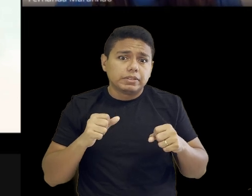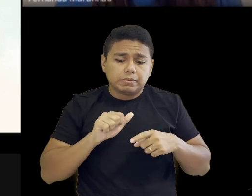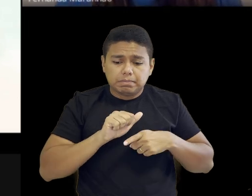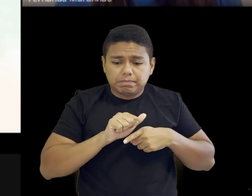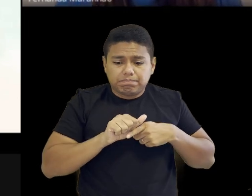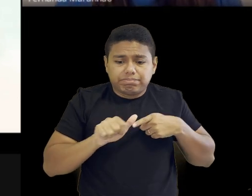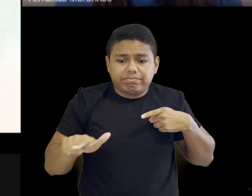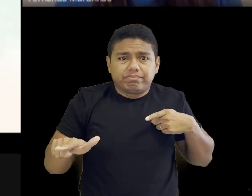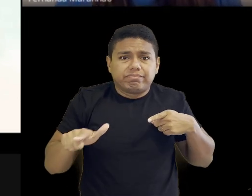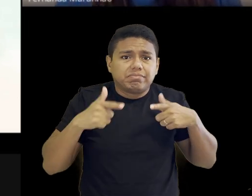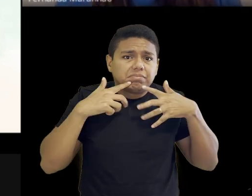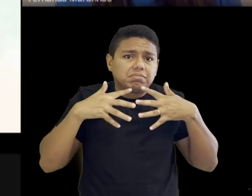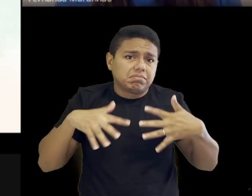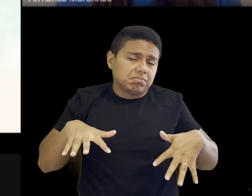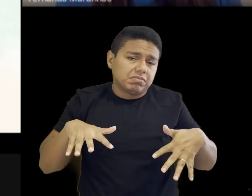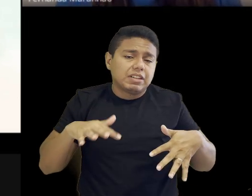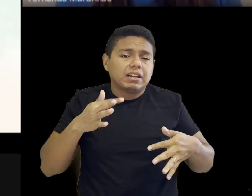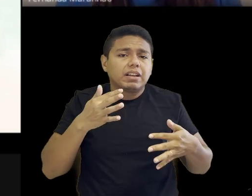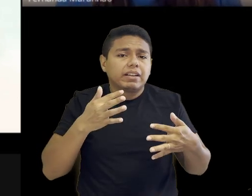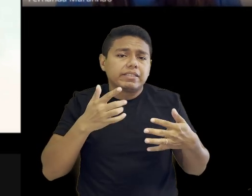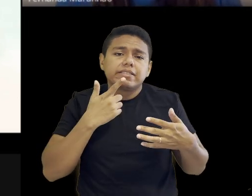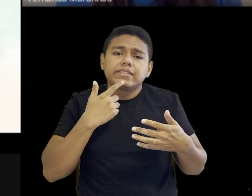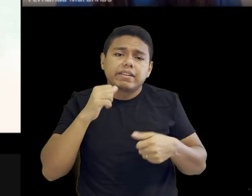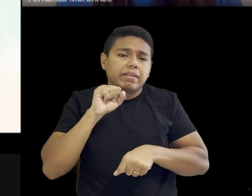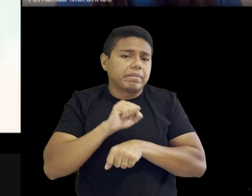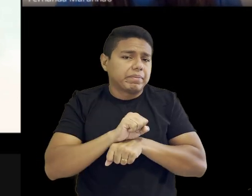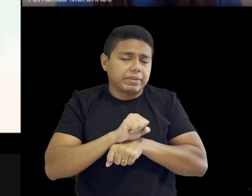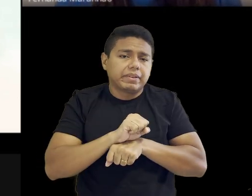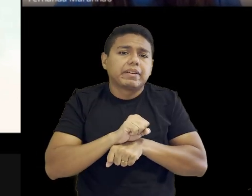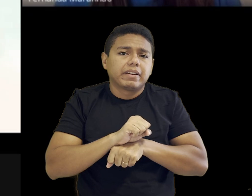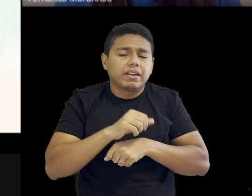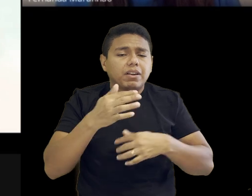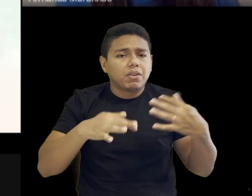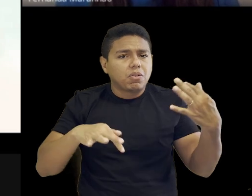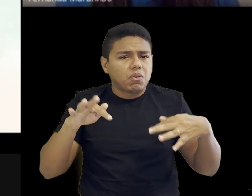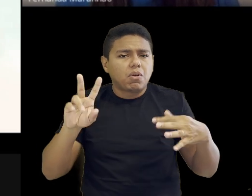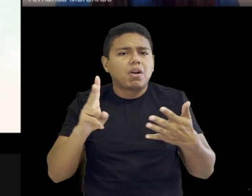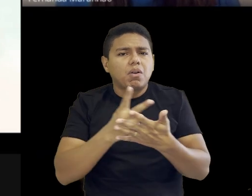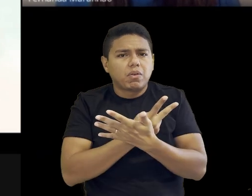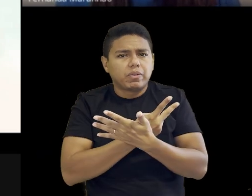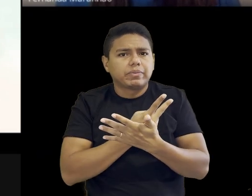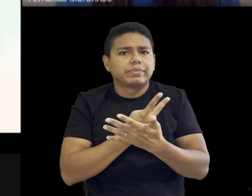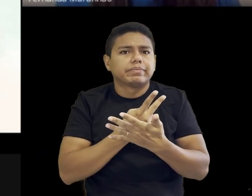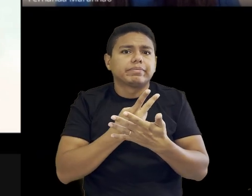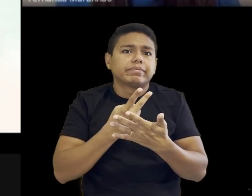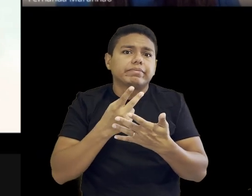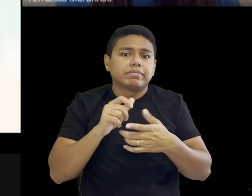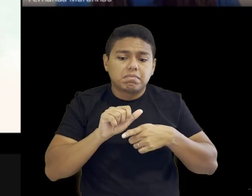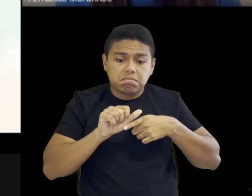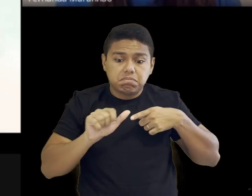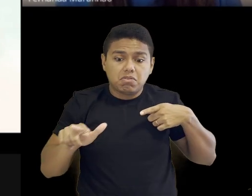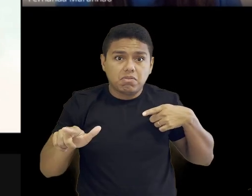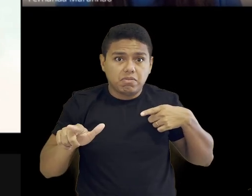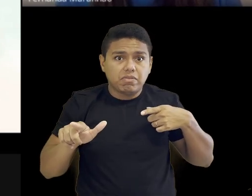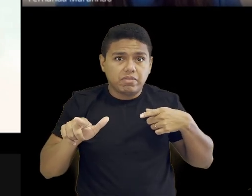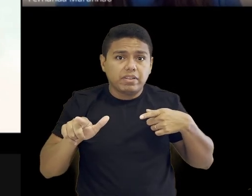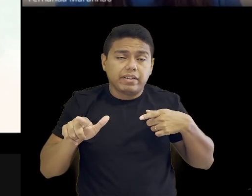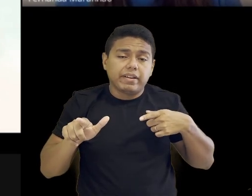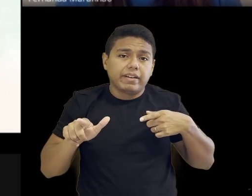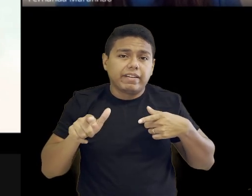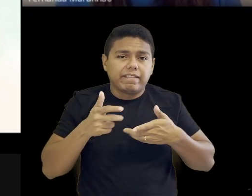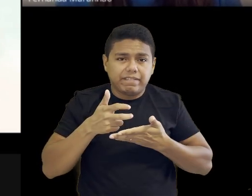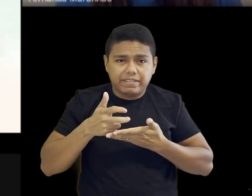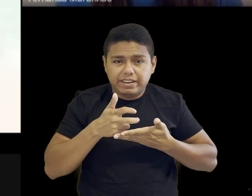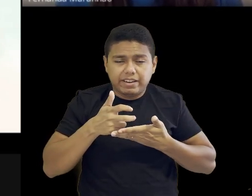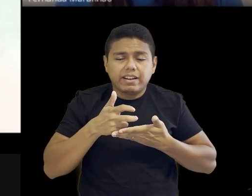com resolução espontânea, por isso deixa de sangrar. A dor vai ter acontecido, mas também estará ausente após o episódio